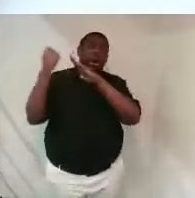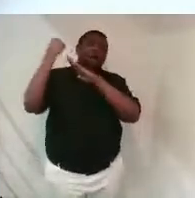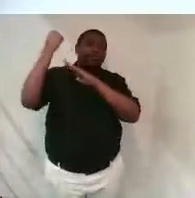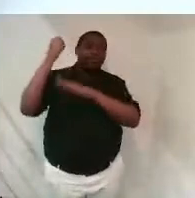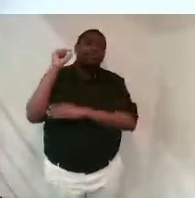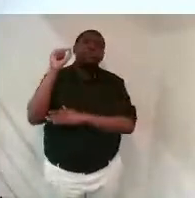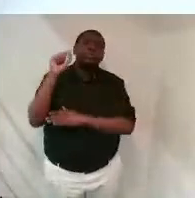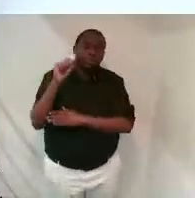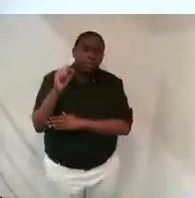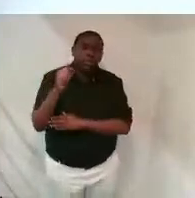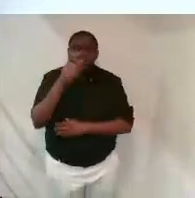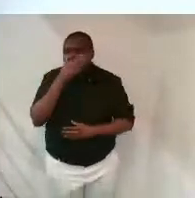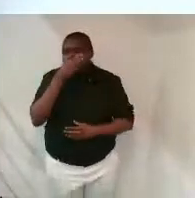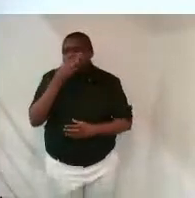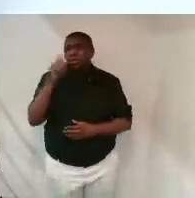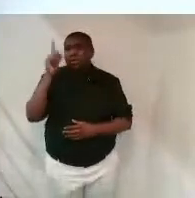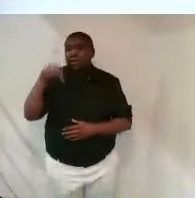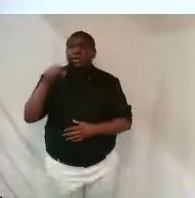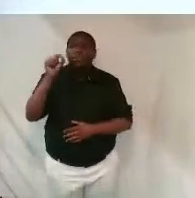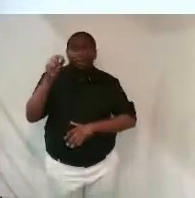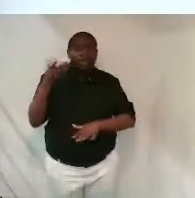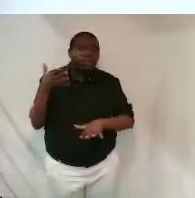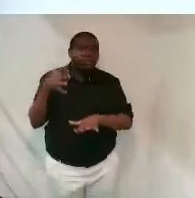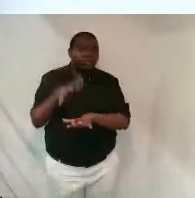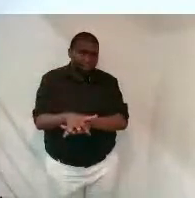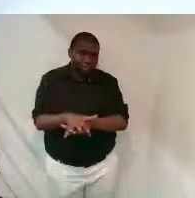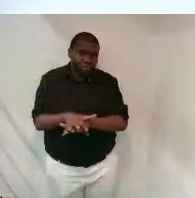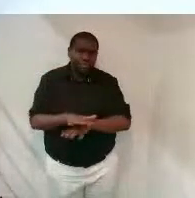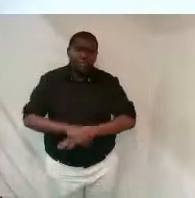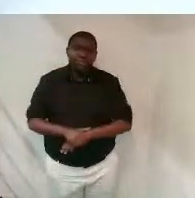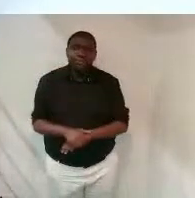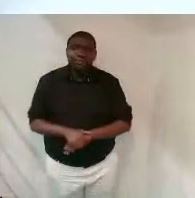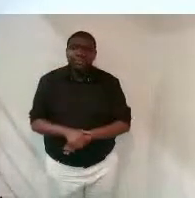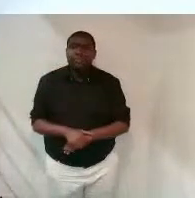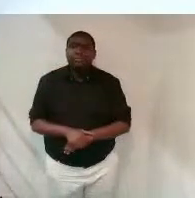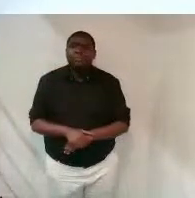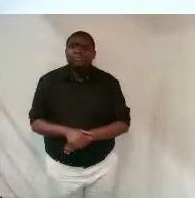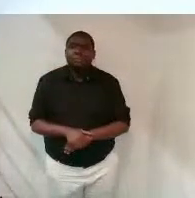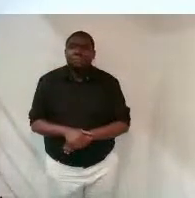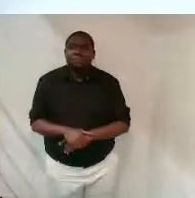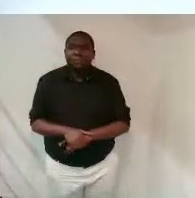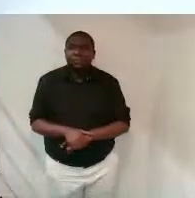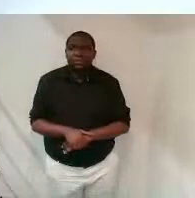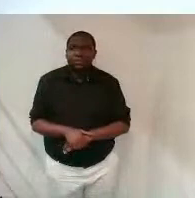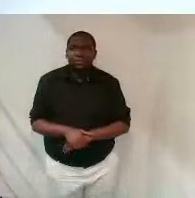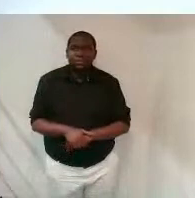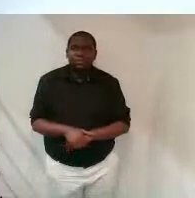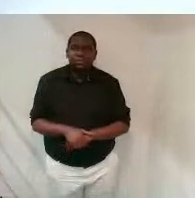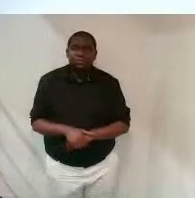a inclusão do crédito